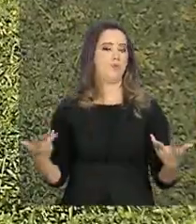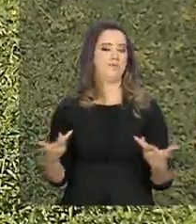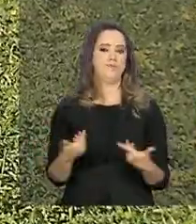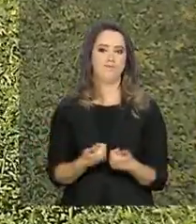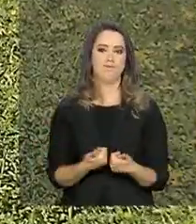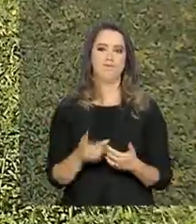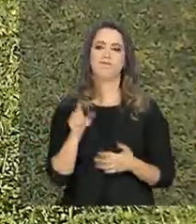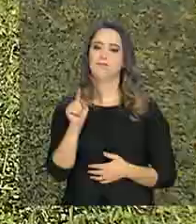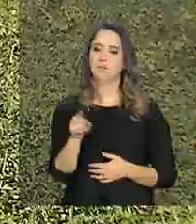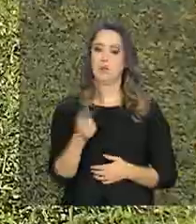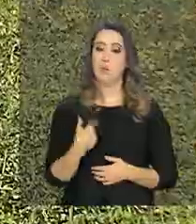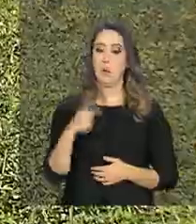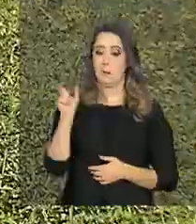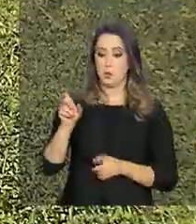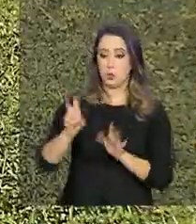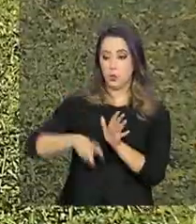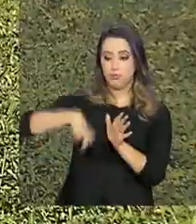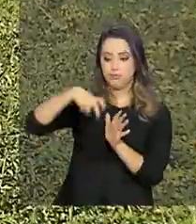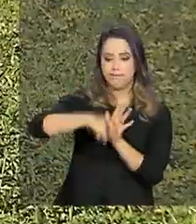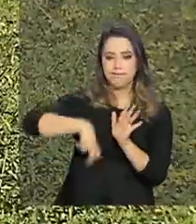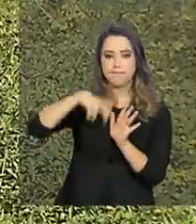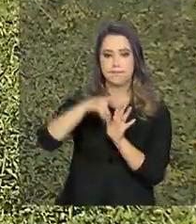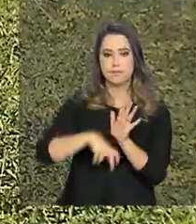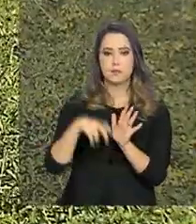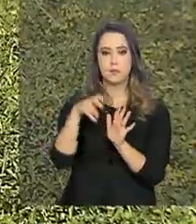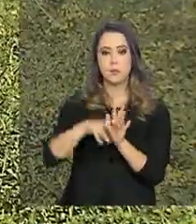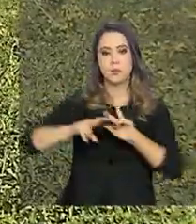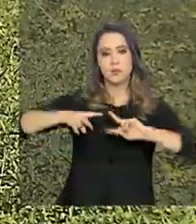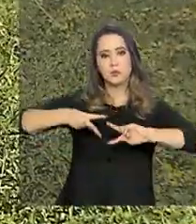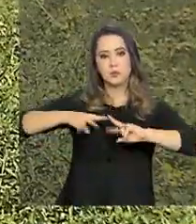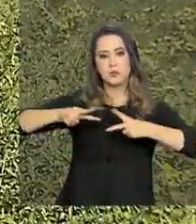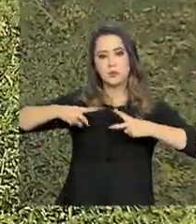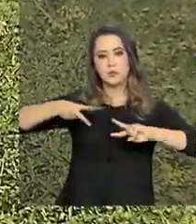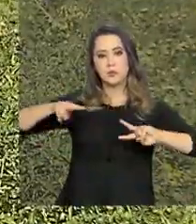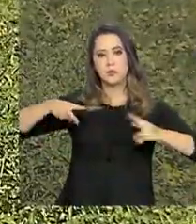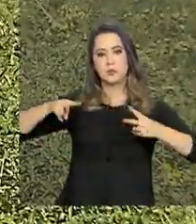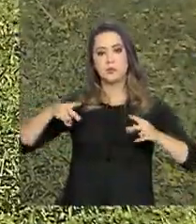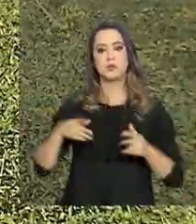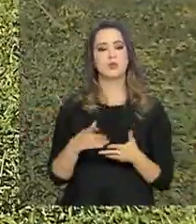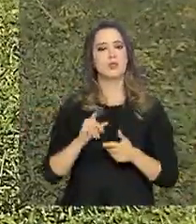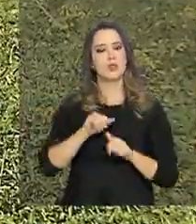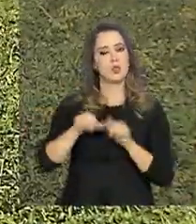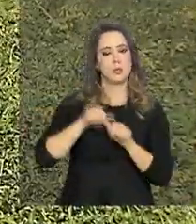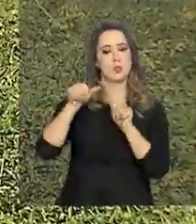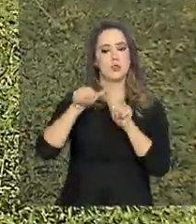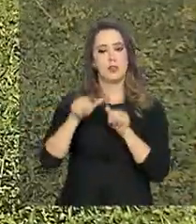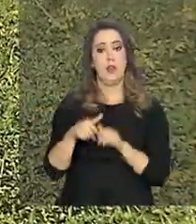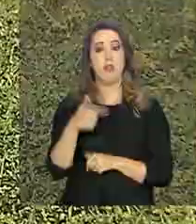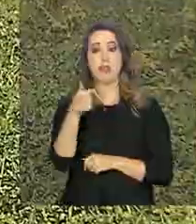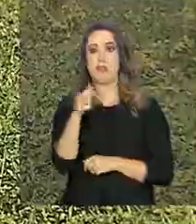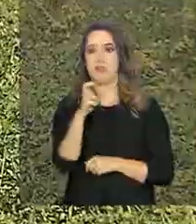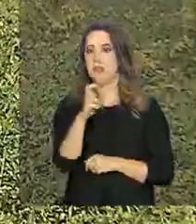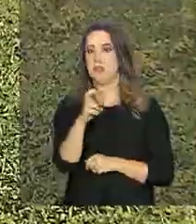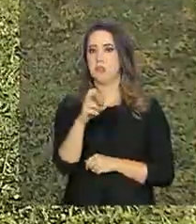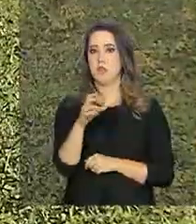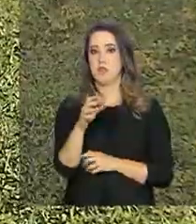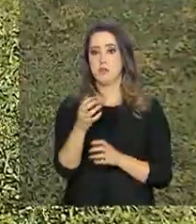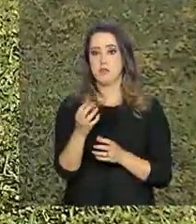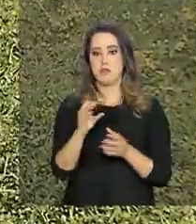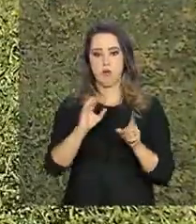têm então para o produtor com esse jejum a equipe furacão e chega a 75 frutos por por